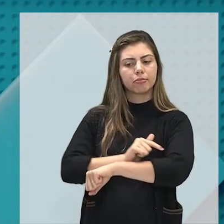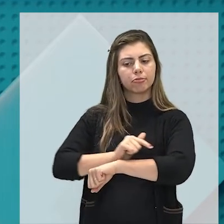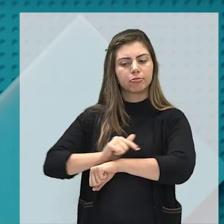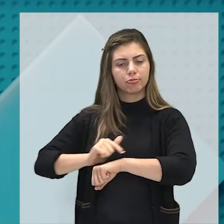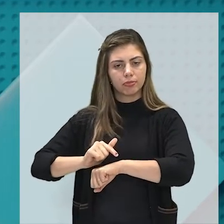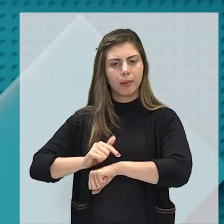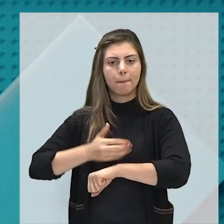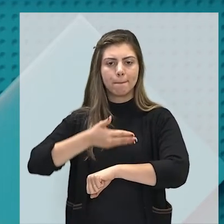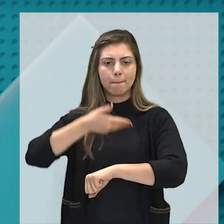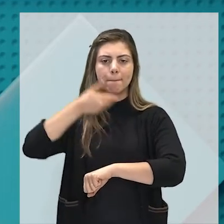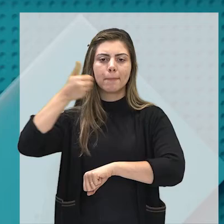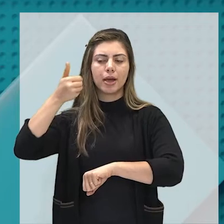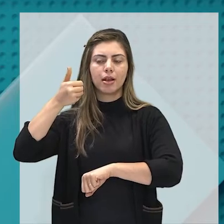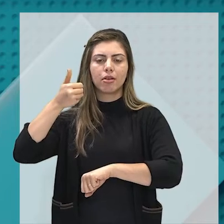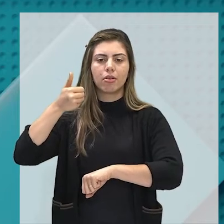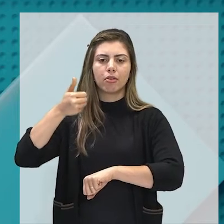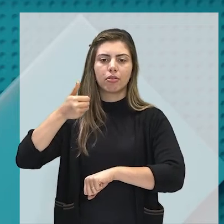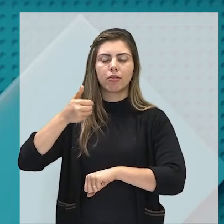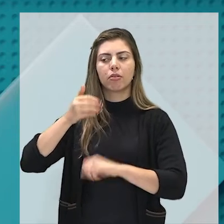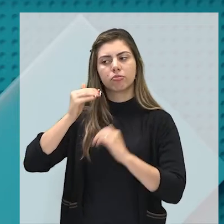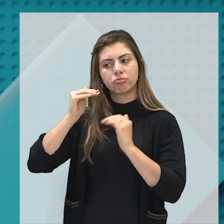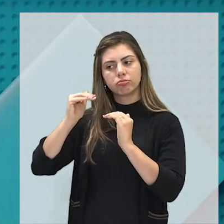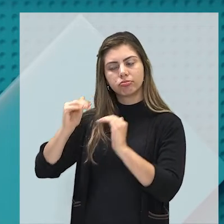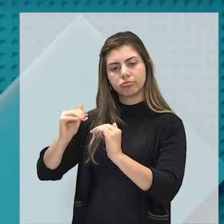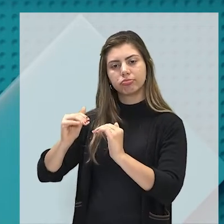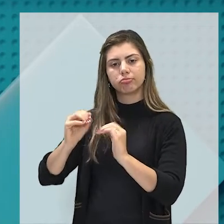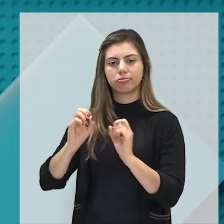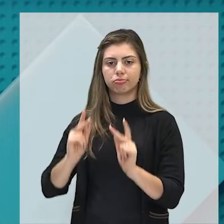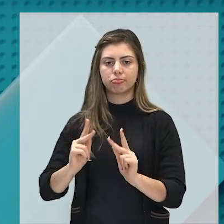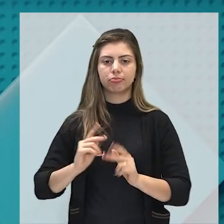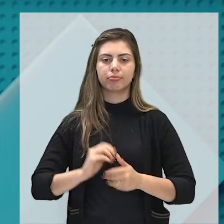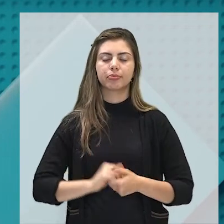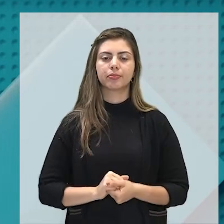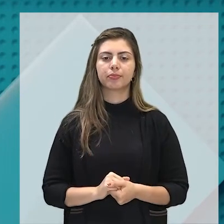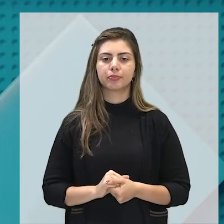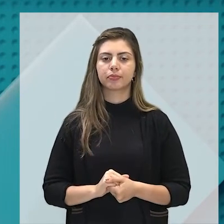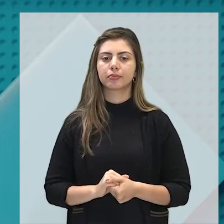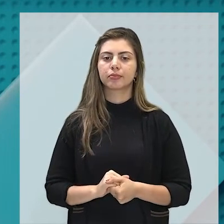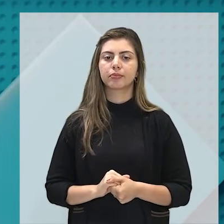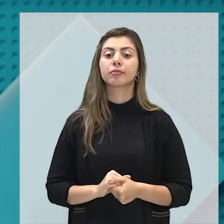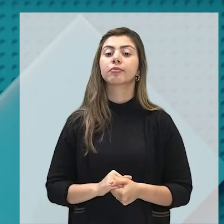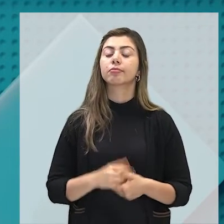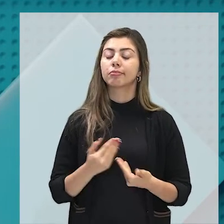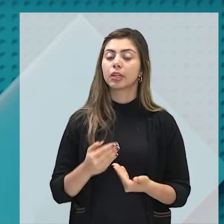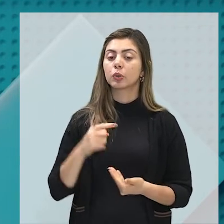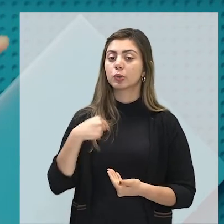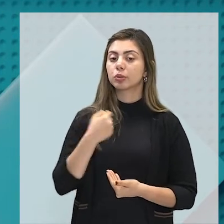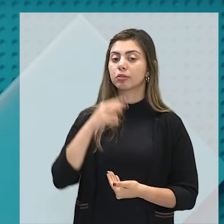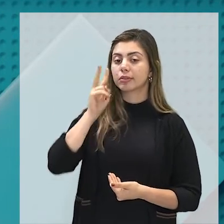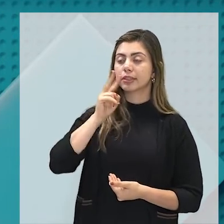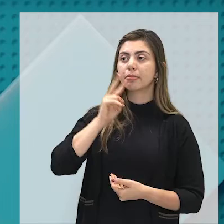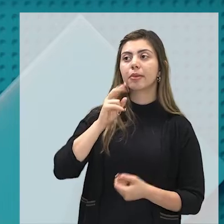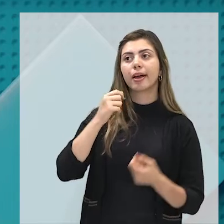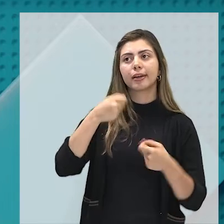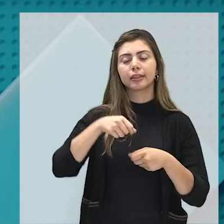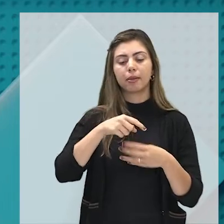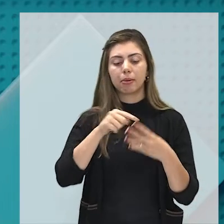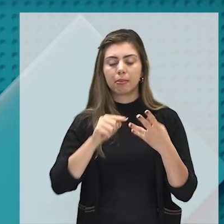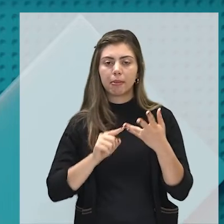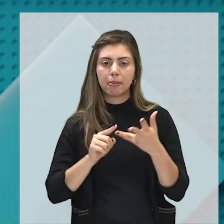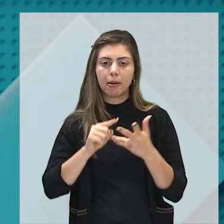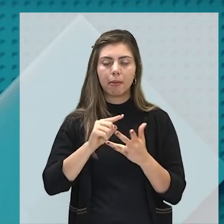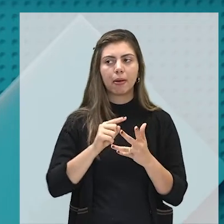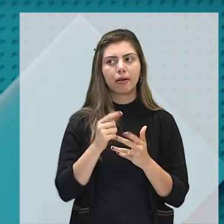assim bem educado e formal, tá certo? Mas é bom a gente lembrar que sempre tem outras formas de falar a